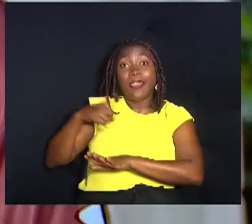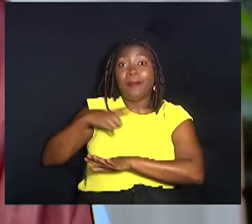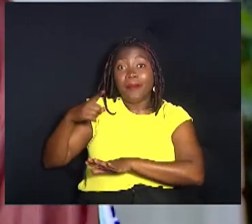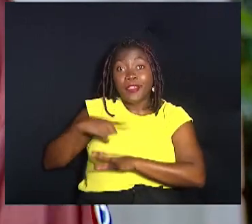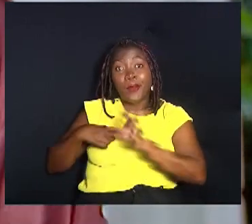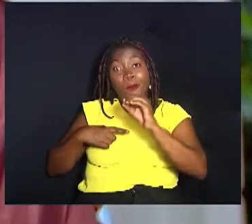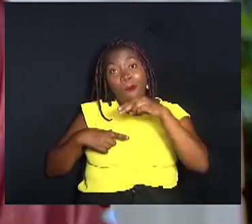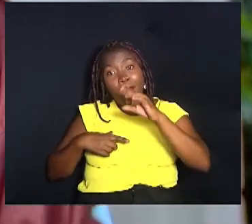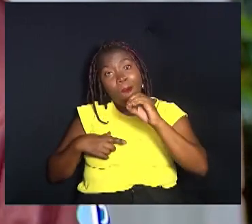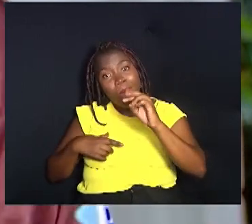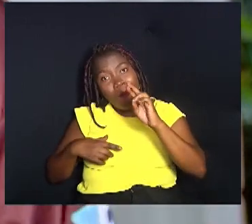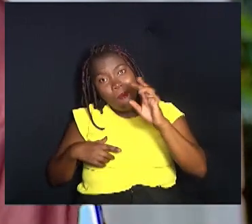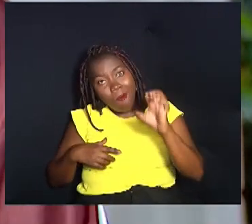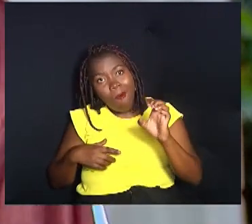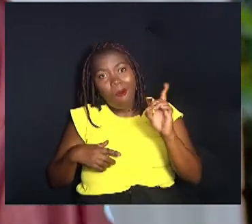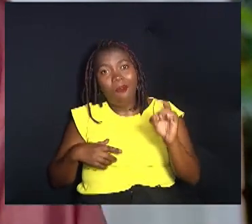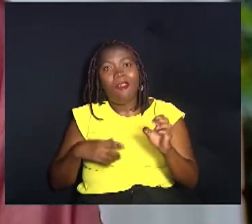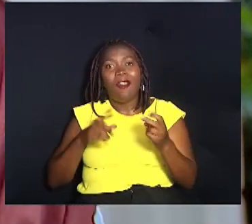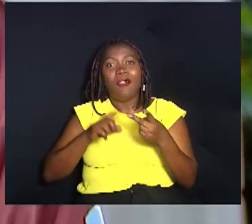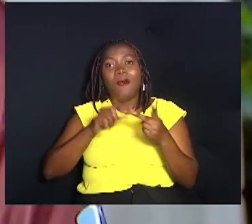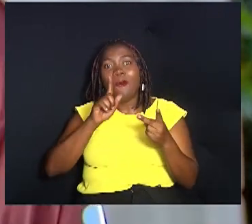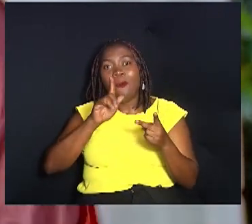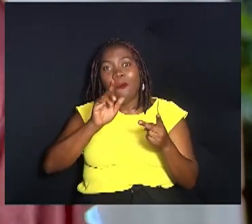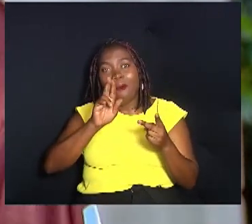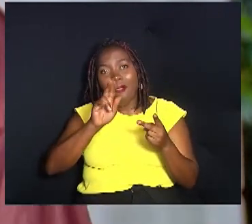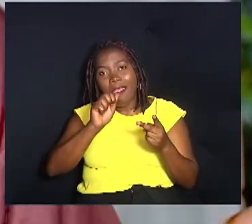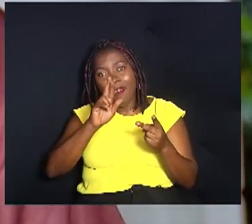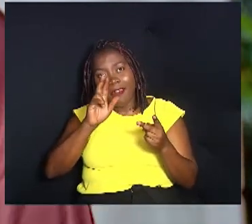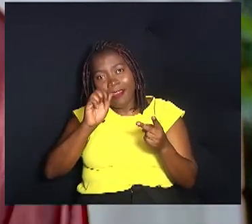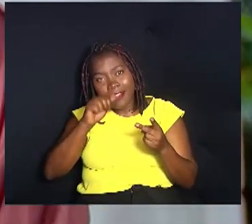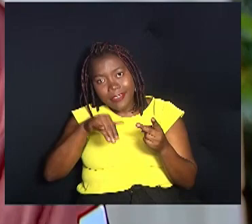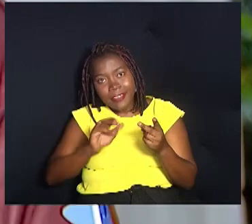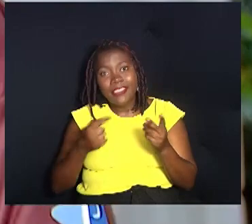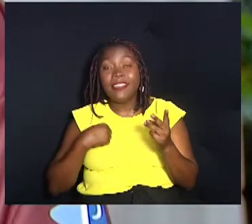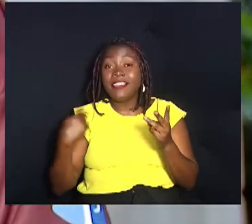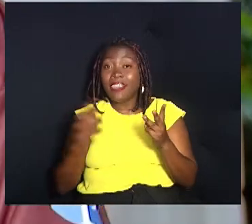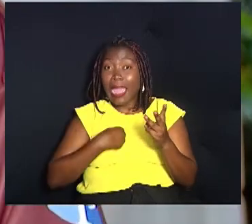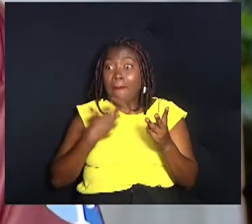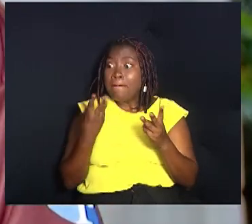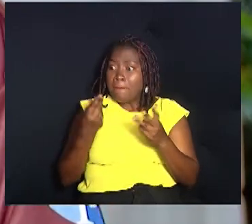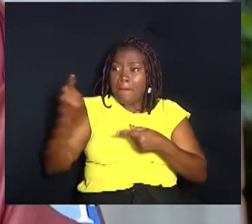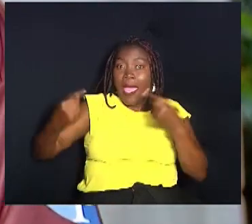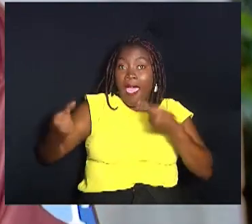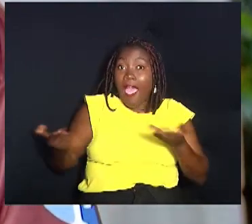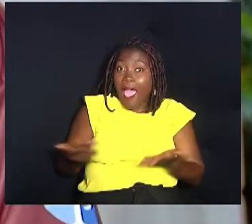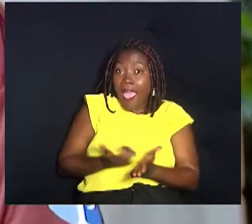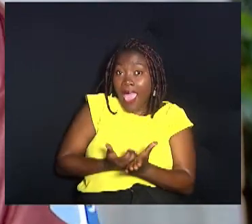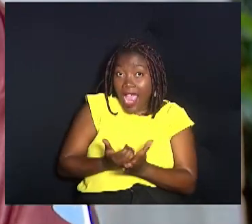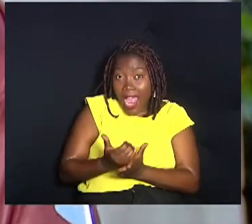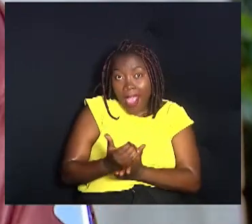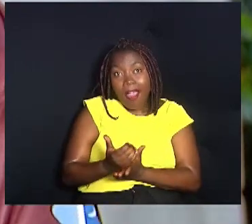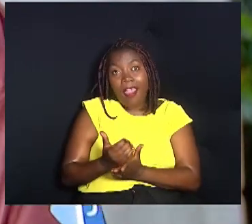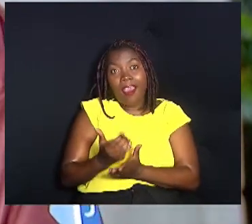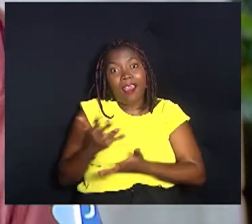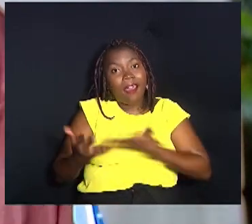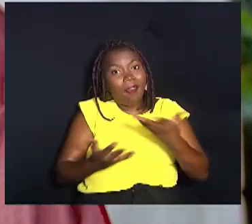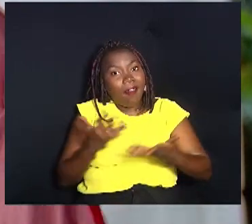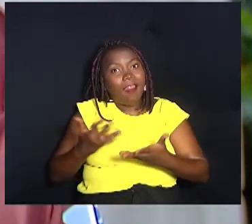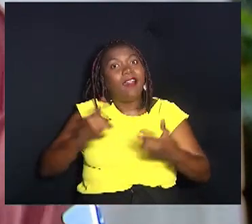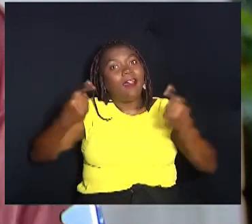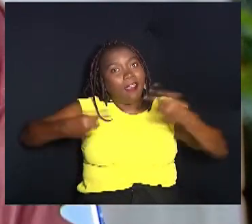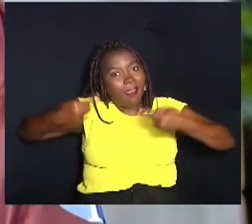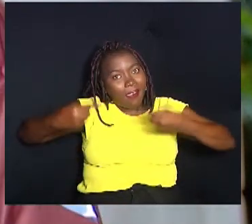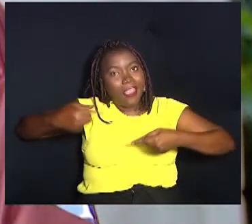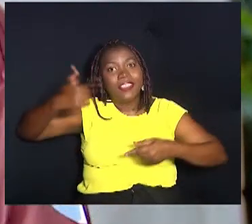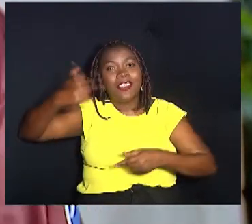tinha o Guarani, tinha a gente, então assim, era bem competitivo, agora também está começando a ser competitivo novamente com